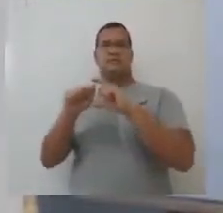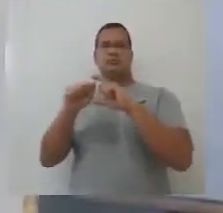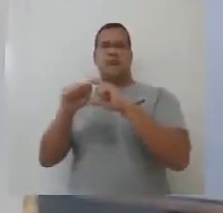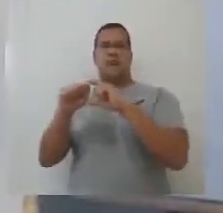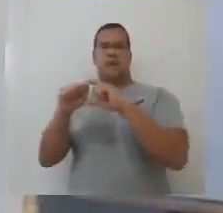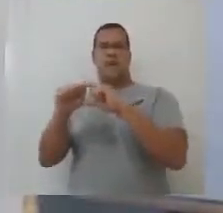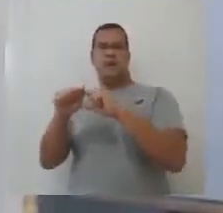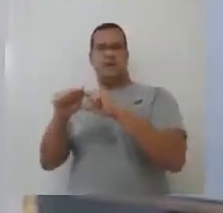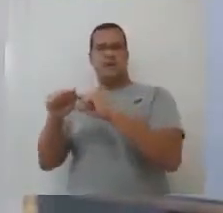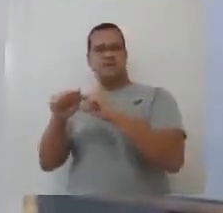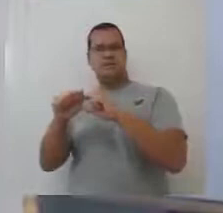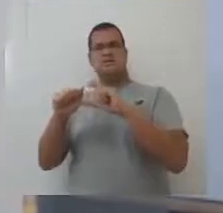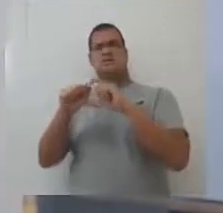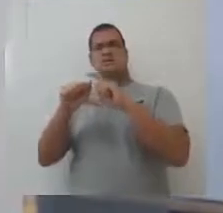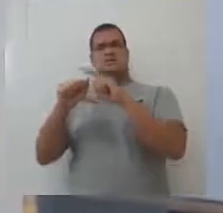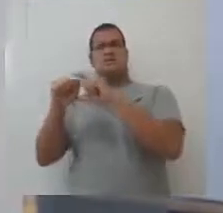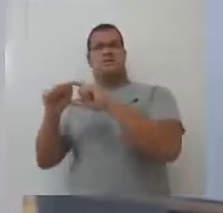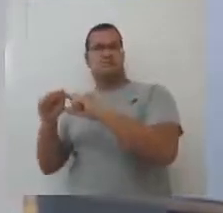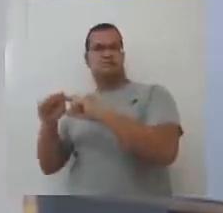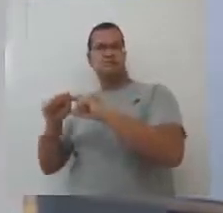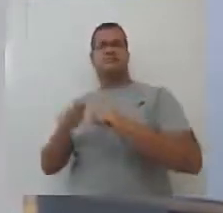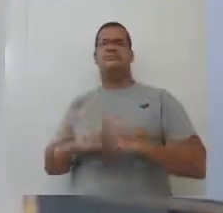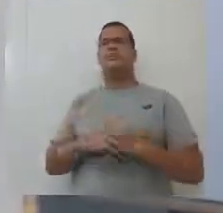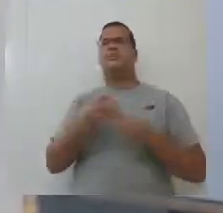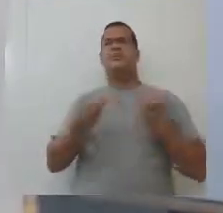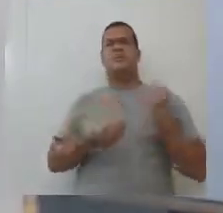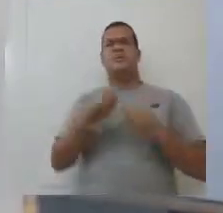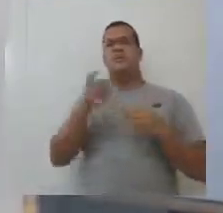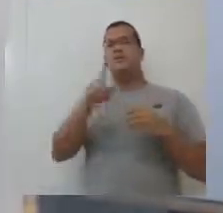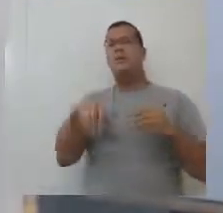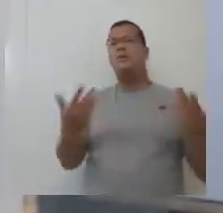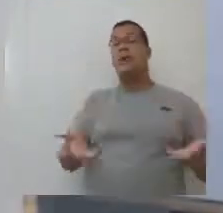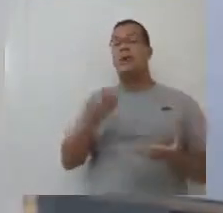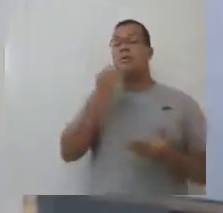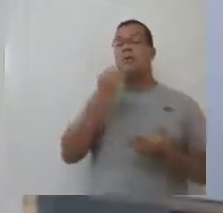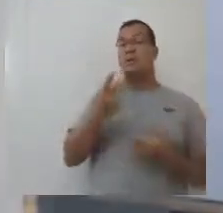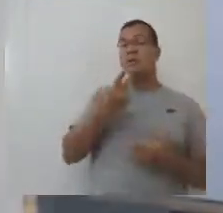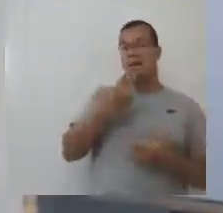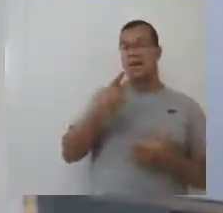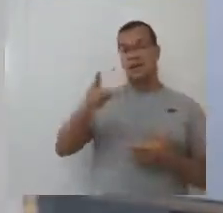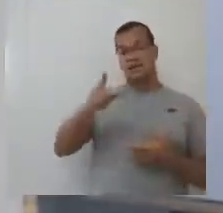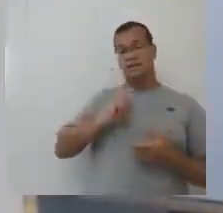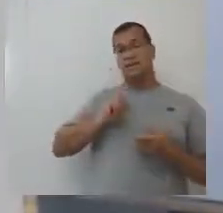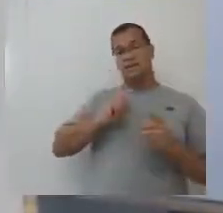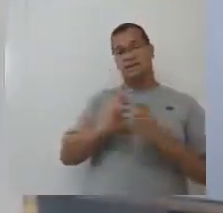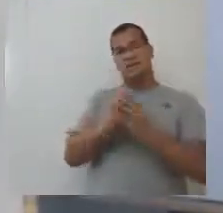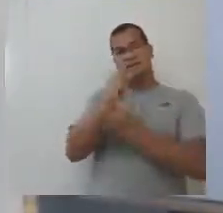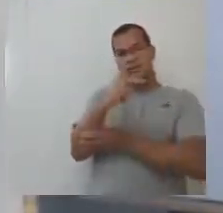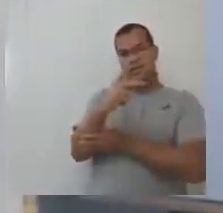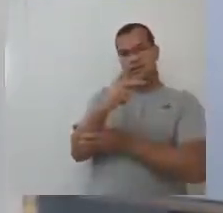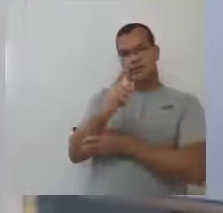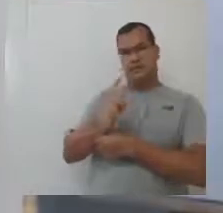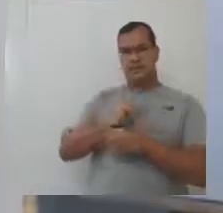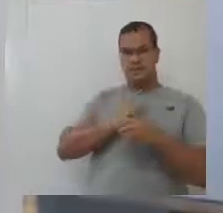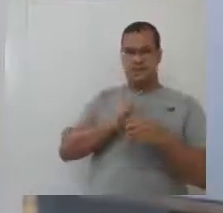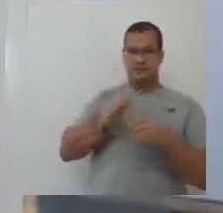Aí vê a pergunta que ele fez. Qual é a probabilidade que uma planta tem de ser